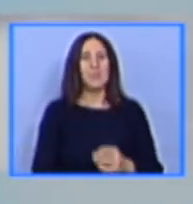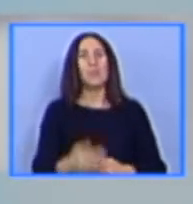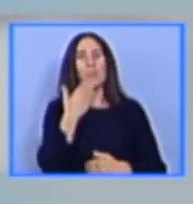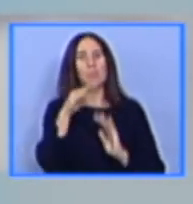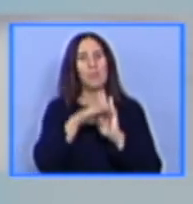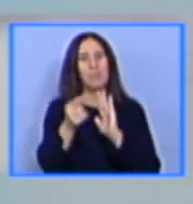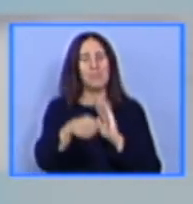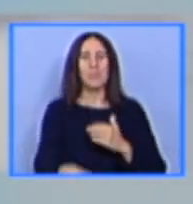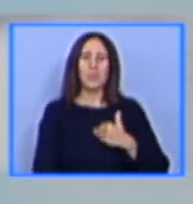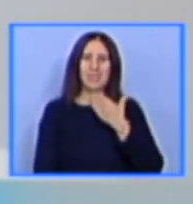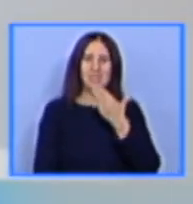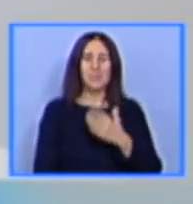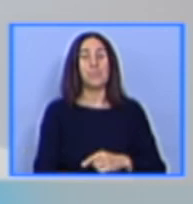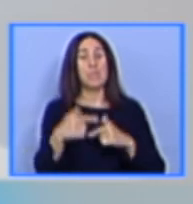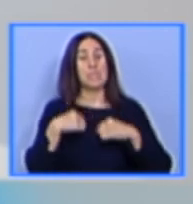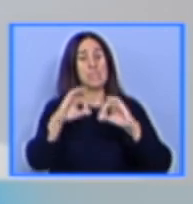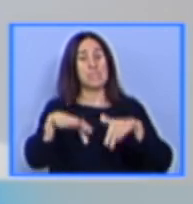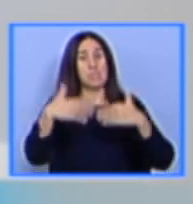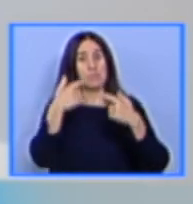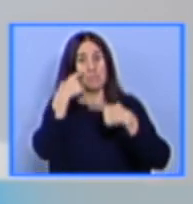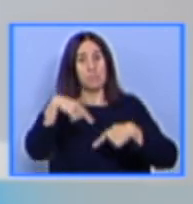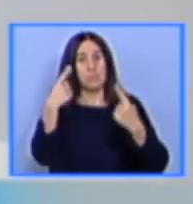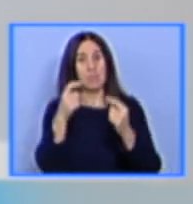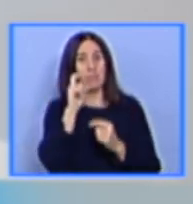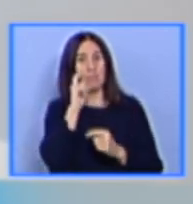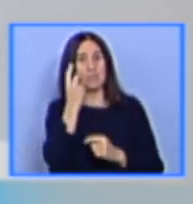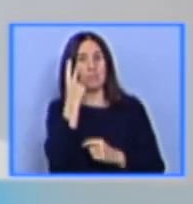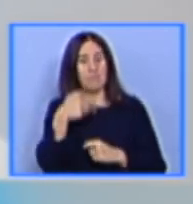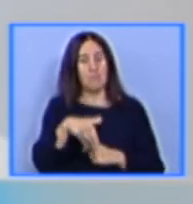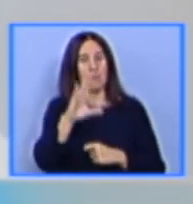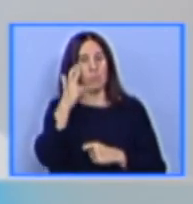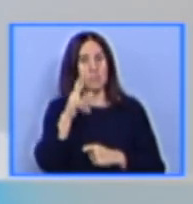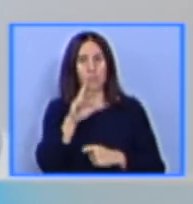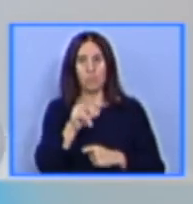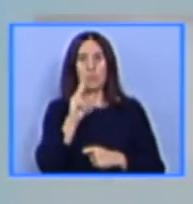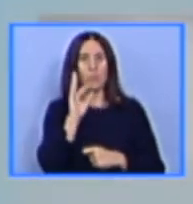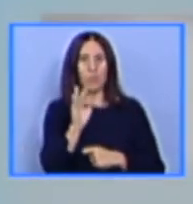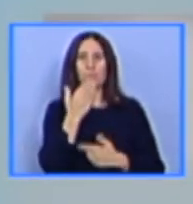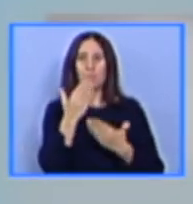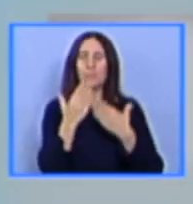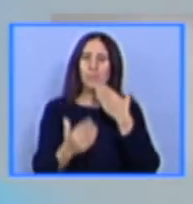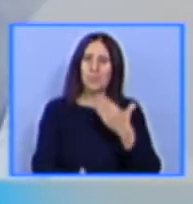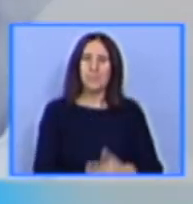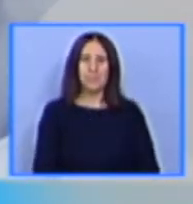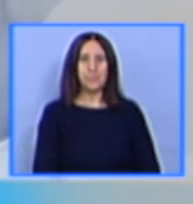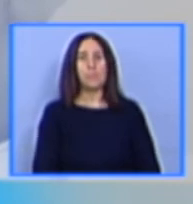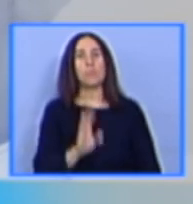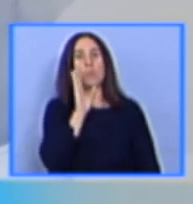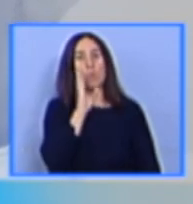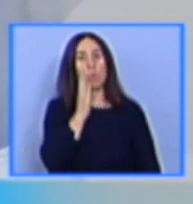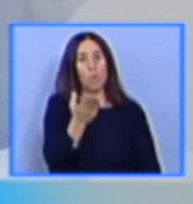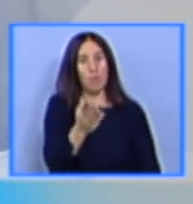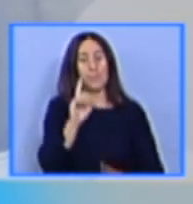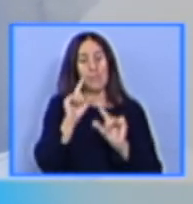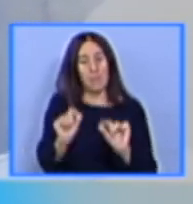a apresentar esta iniciativa de defesa da vida que vai acontecer no dia 4 de novembro. Muito obrigado. Muito obrigado. Mais logo, siga-nos